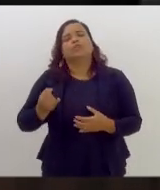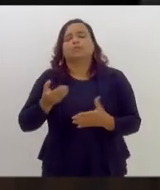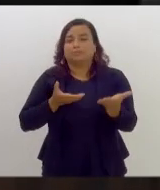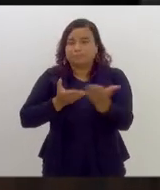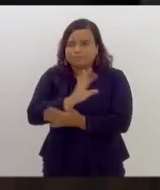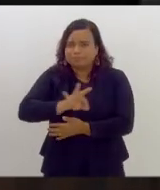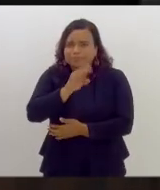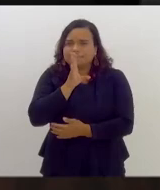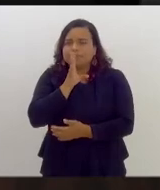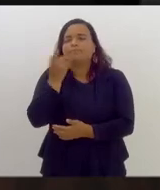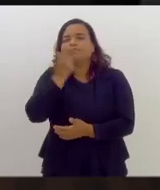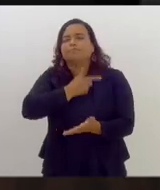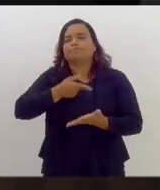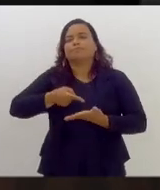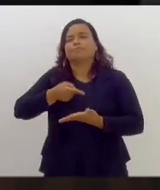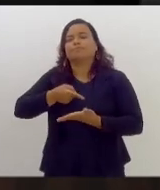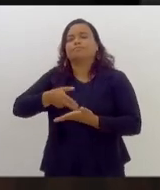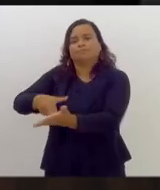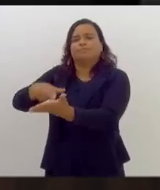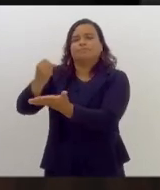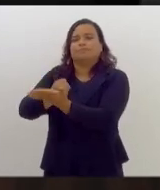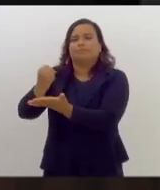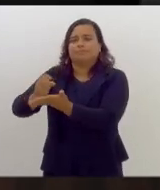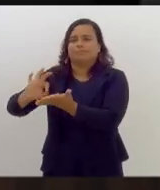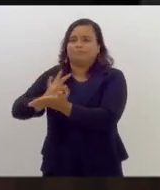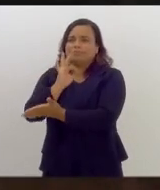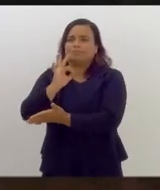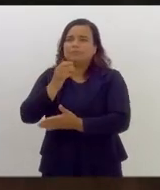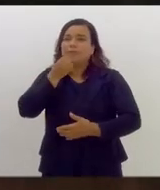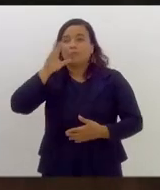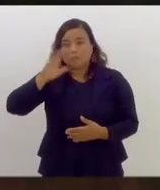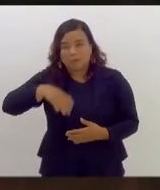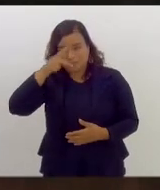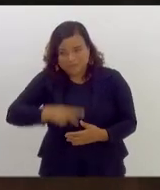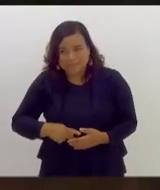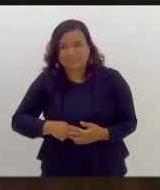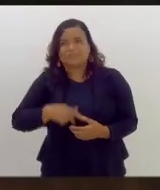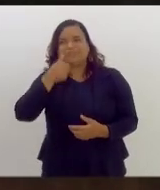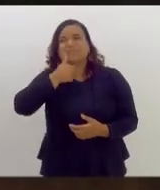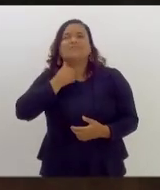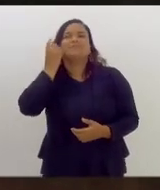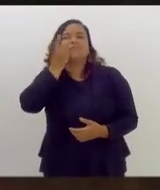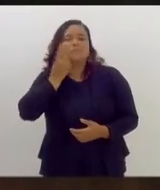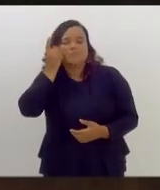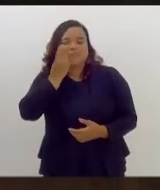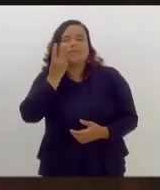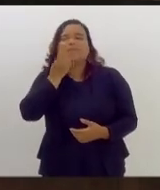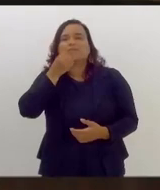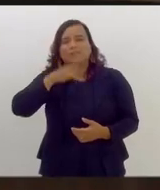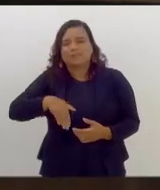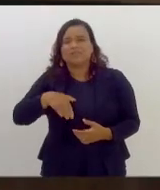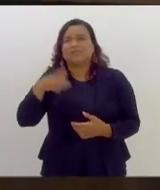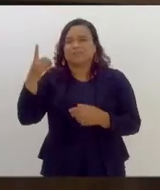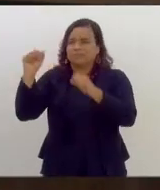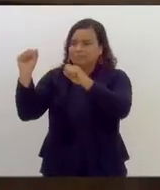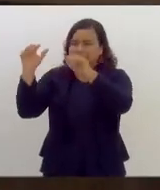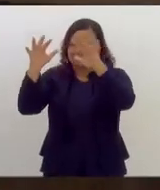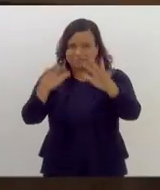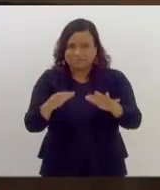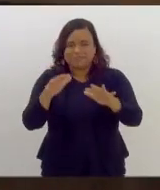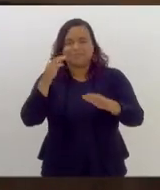vai a autógrafo. Presidente, boa tarde mais uma boa vez. Boa tarde, deputada que Marta. Nossa Senhora da Conceição e curva de